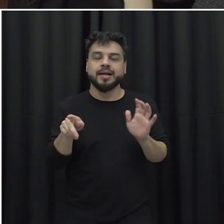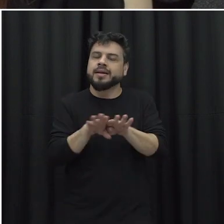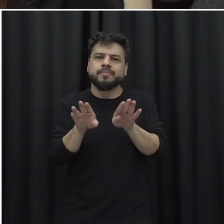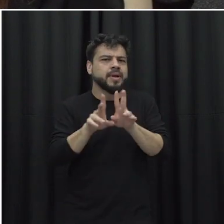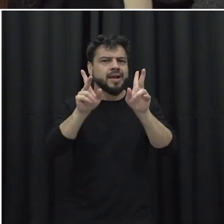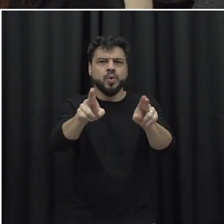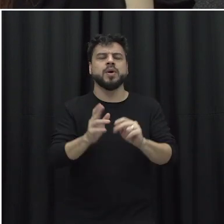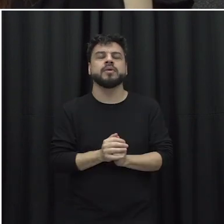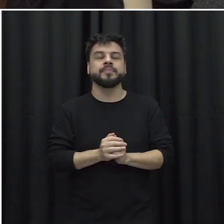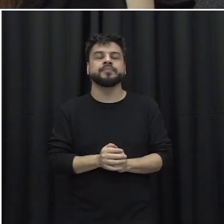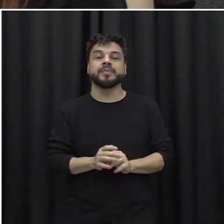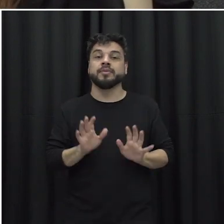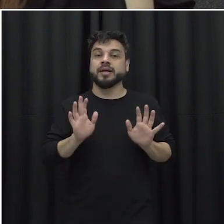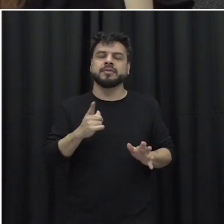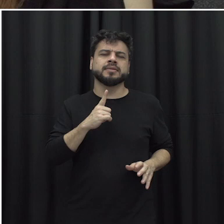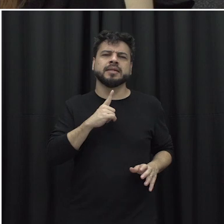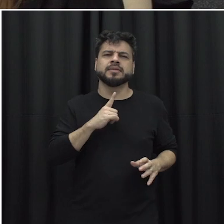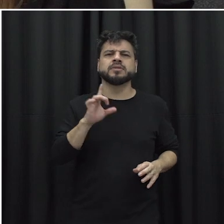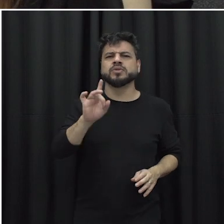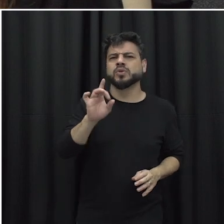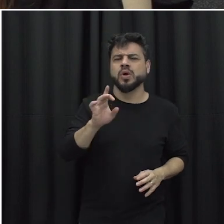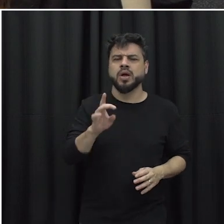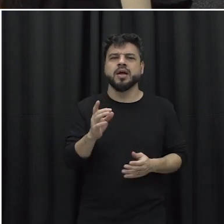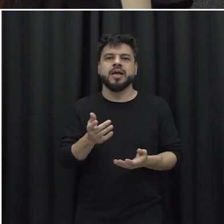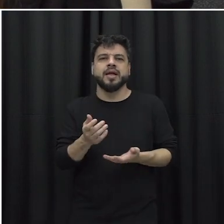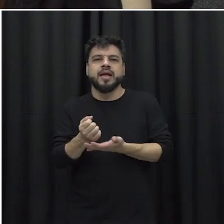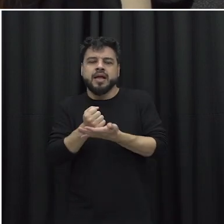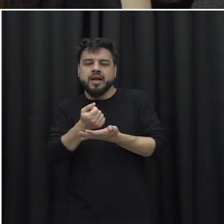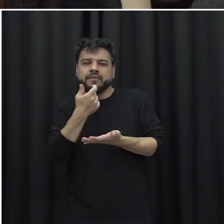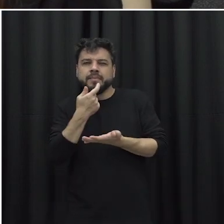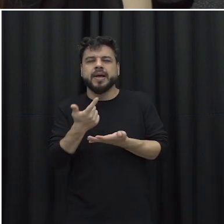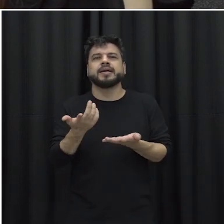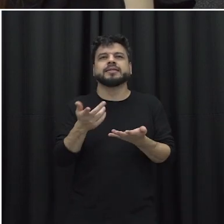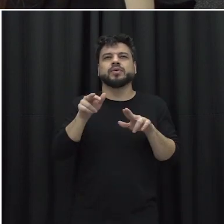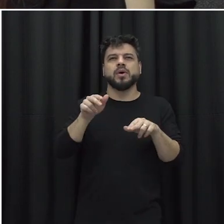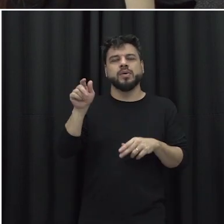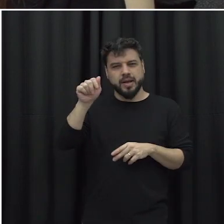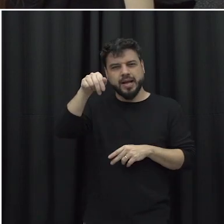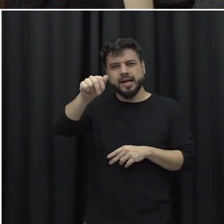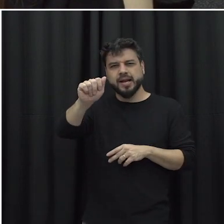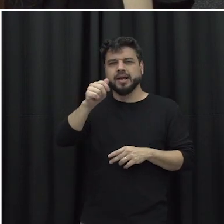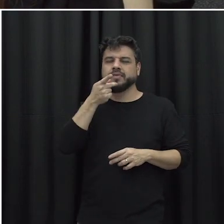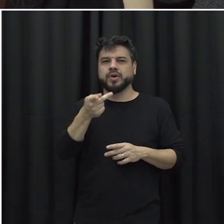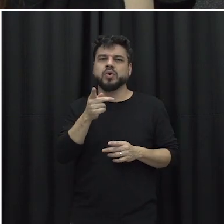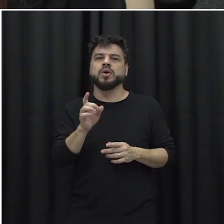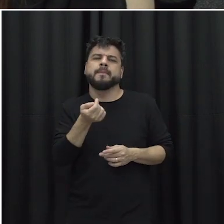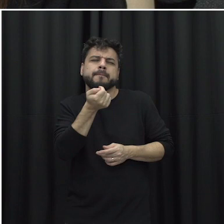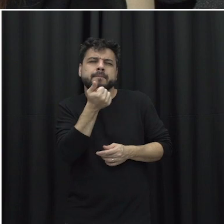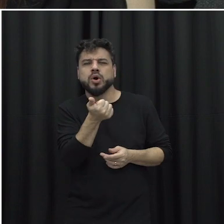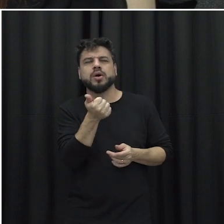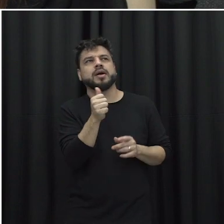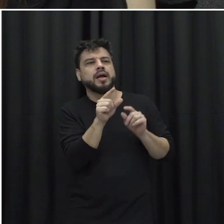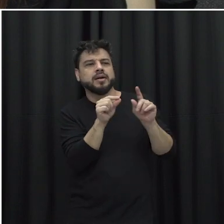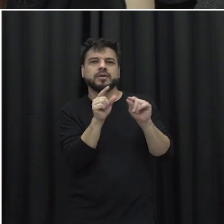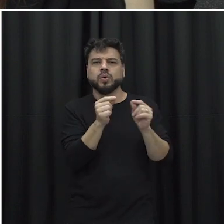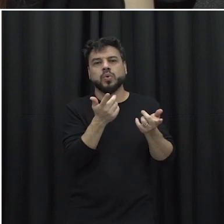nas farmácias, como a Ana falou, apenas são pouquíssimas opções que a gente tem hoje com medicação, e